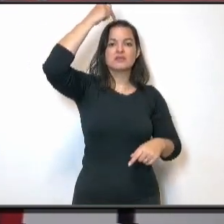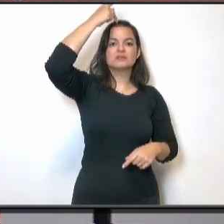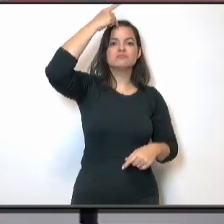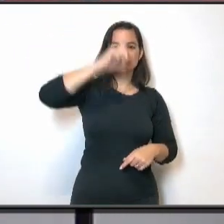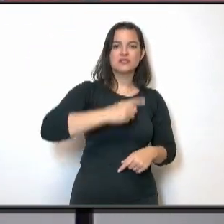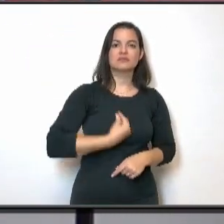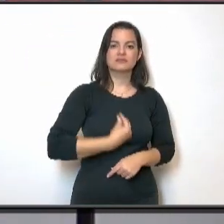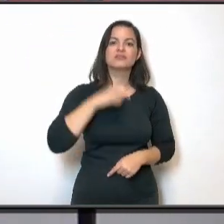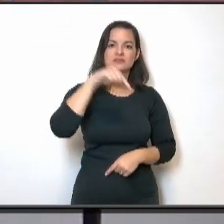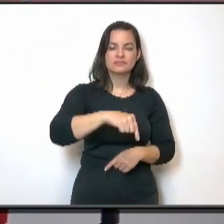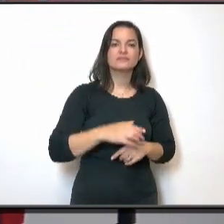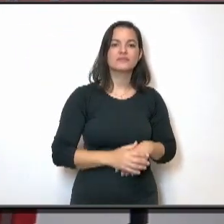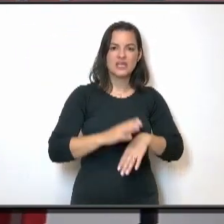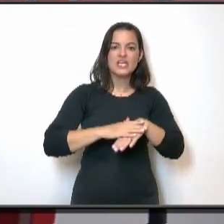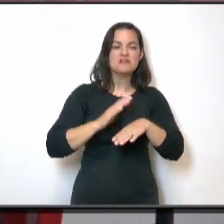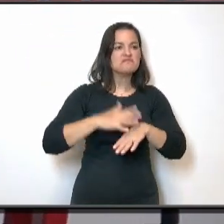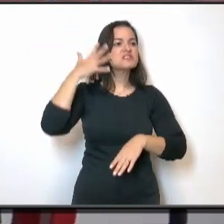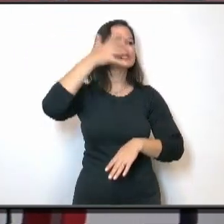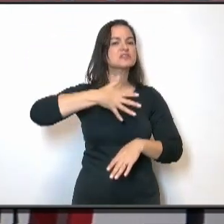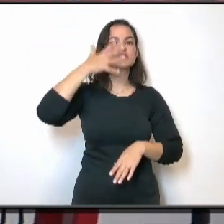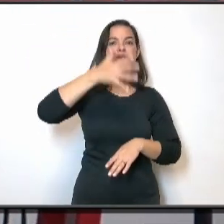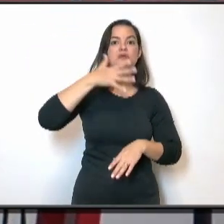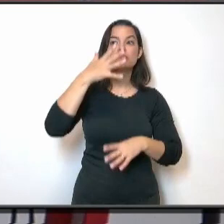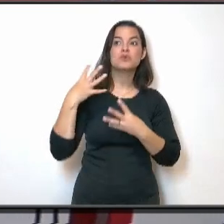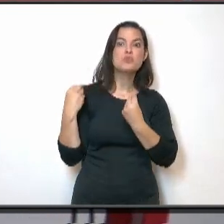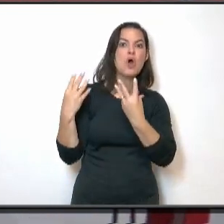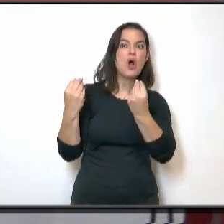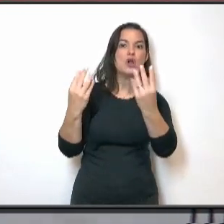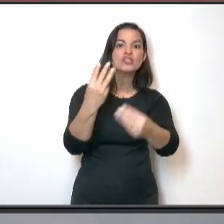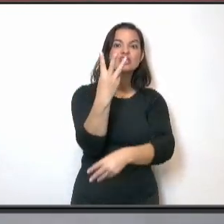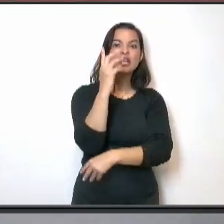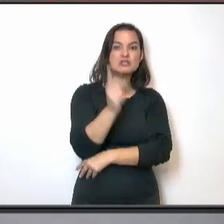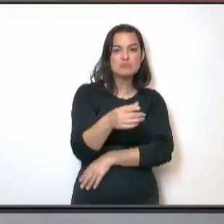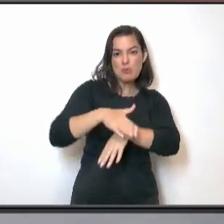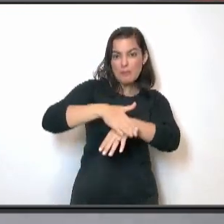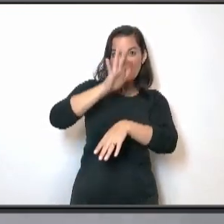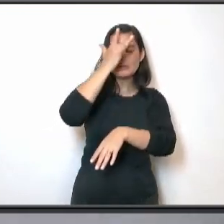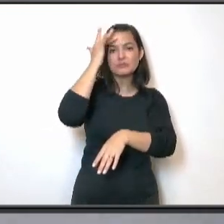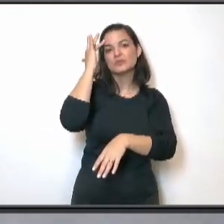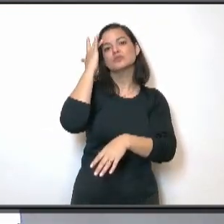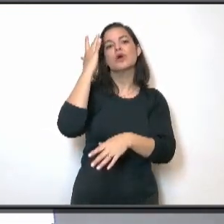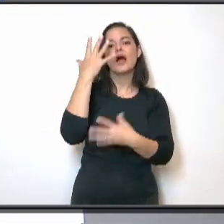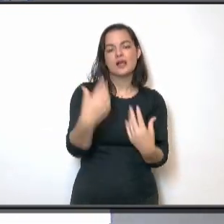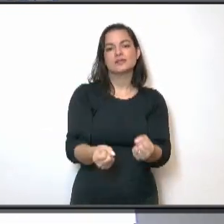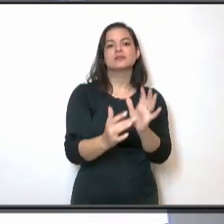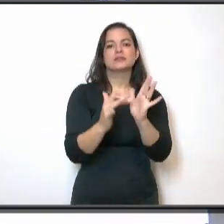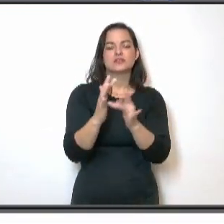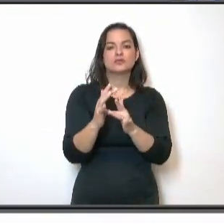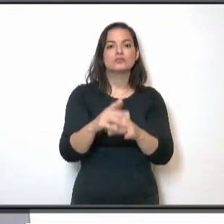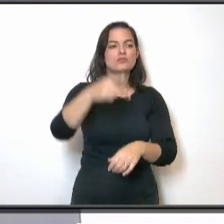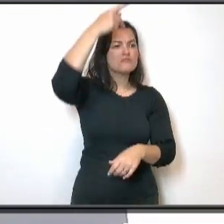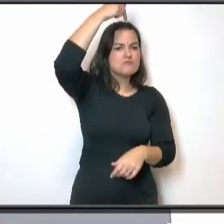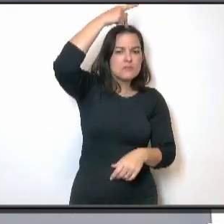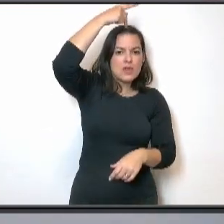Pedro fazendo aquele sermão, onde mais de 3.000 pessoas se converteram. Lá estava Pedro liderando o povo